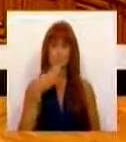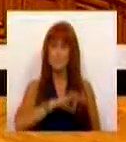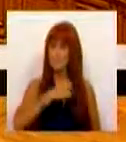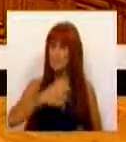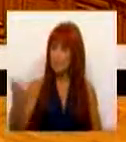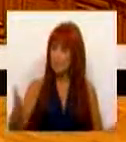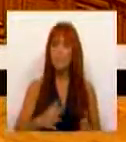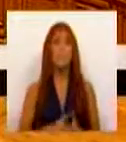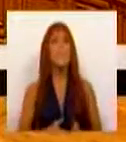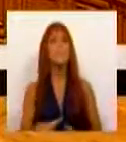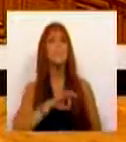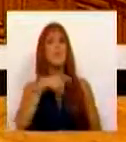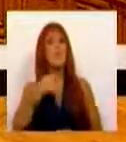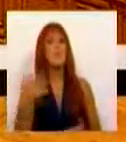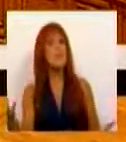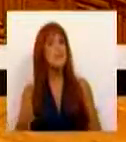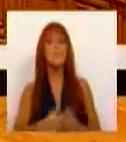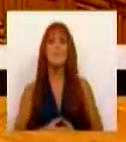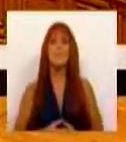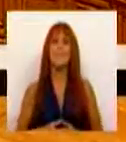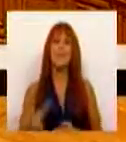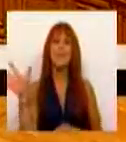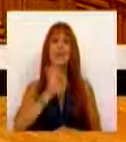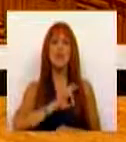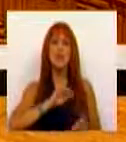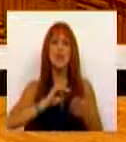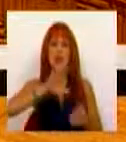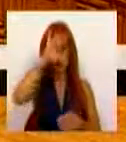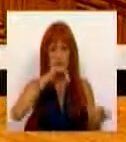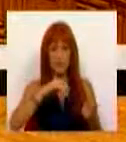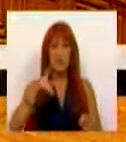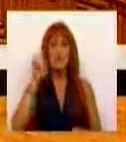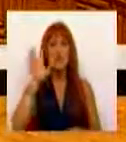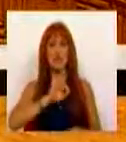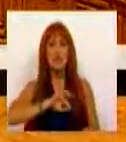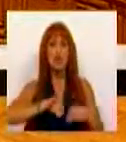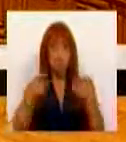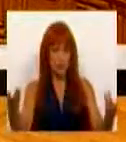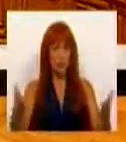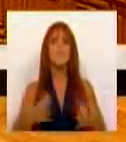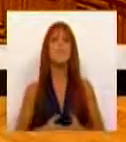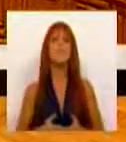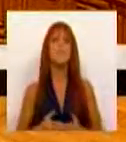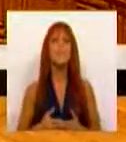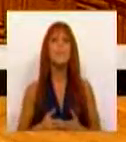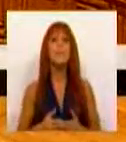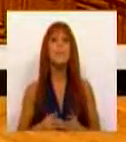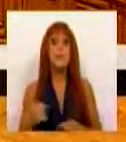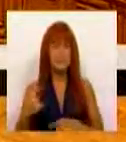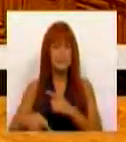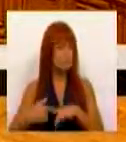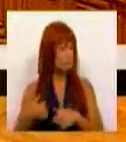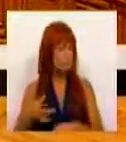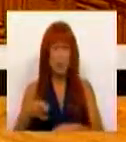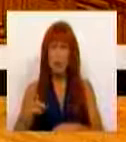Obrigado, Sr. Presidente. Sr. Presidente, Srs. Secretários de Estado, Srs. Deputadas, Srs. Deputados, decorridos cerca